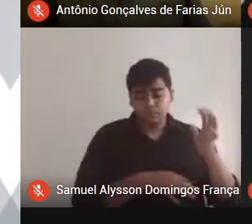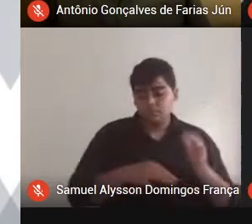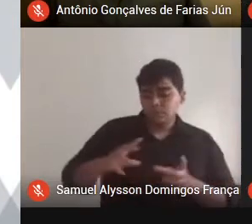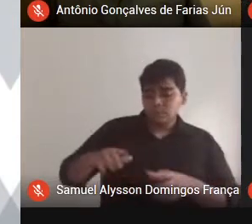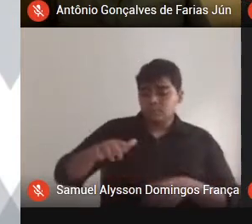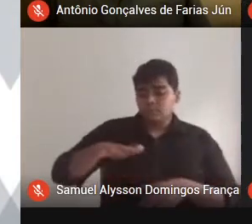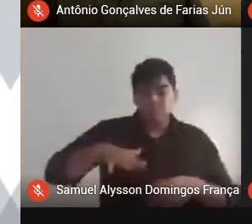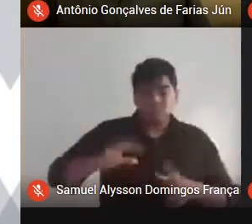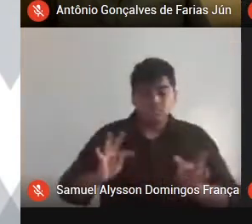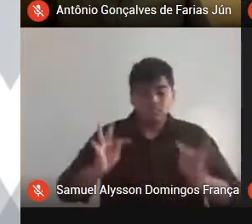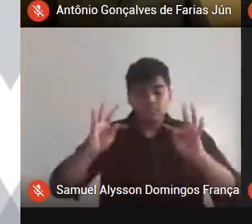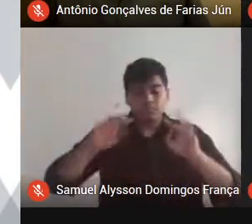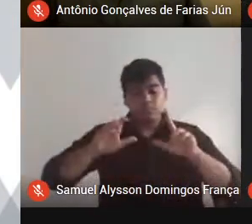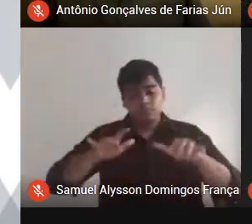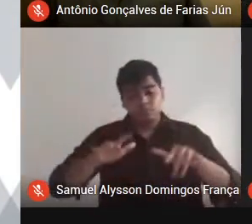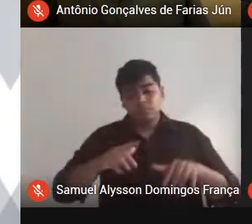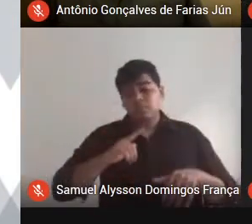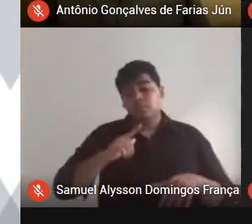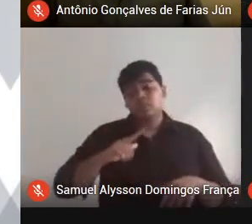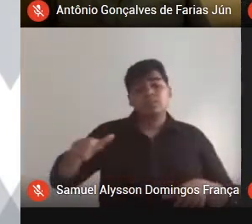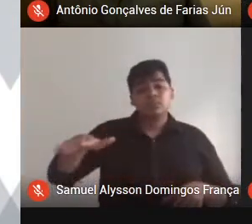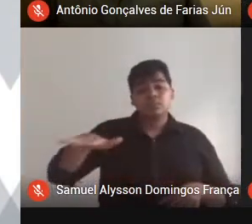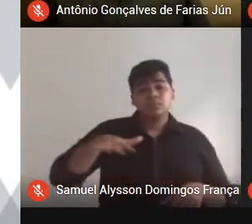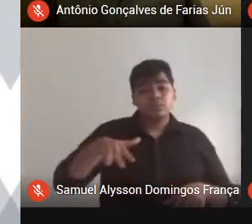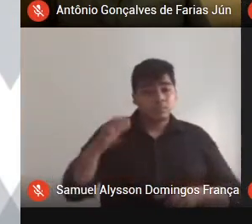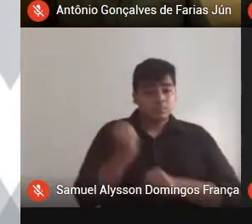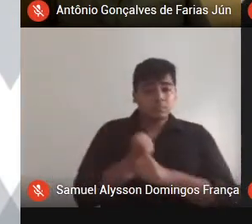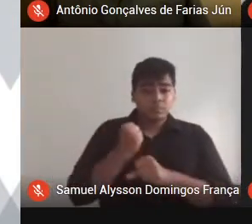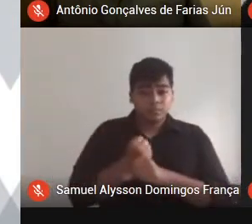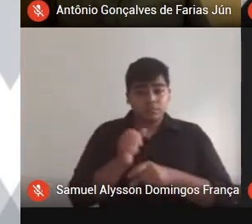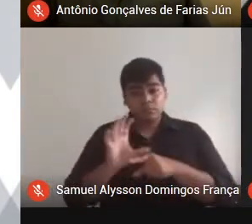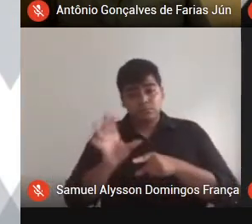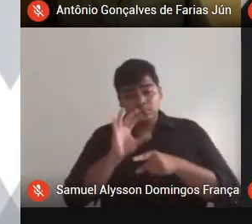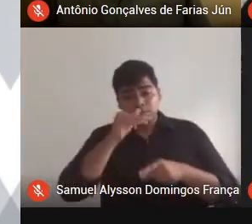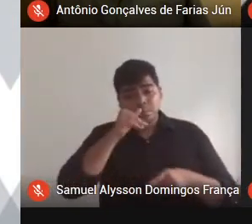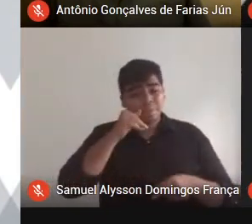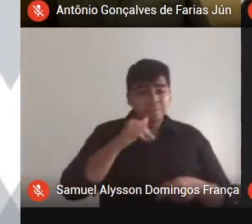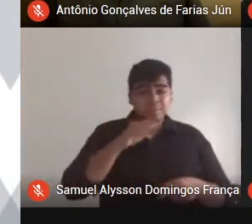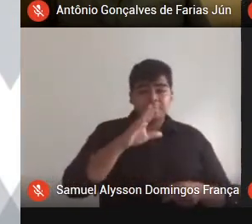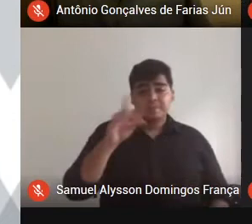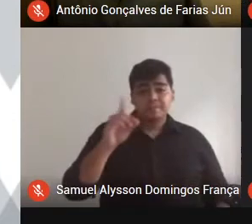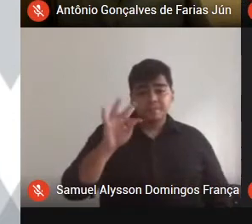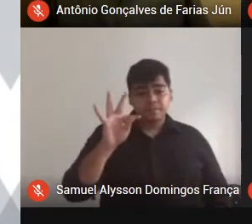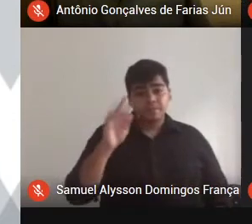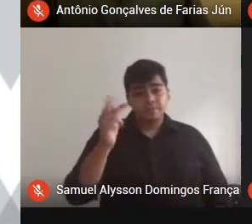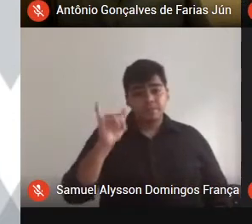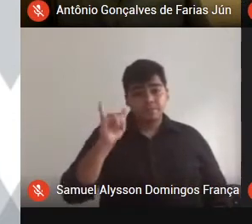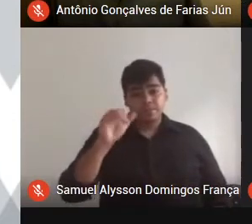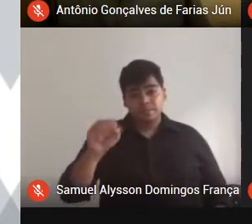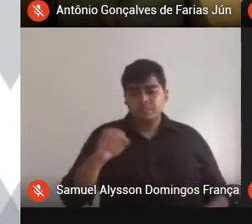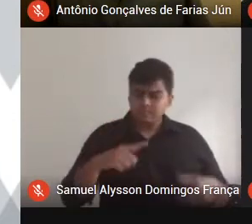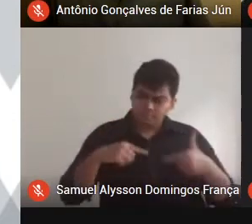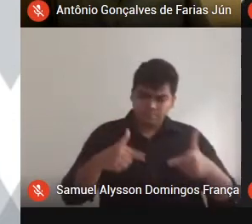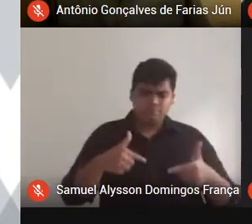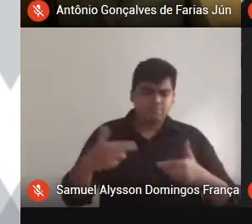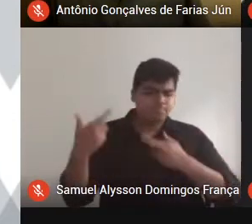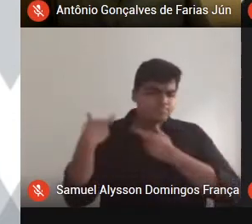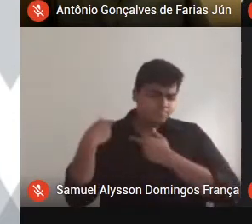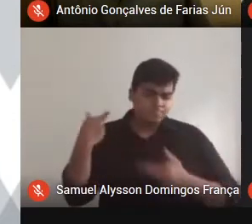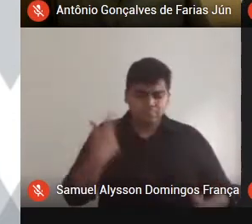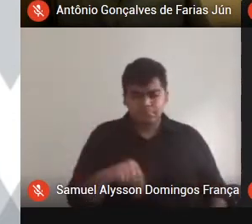informática e a área de construção civil. Então, nossa coordenadora lá, a Thaís, né, muito atuante,